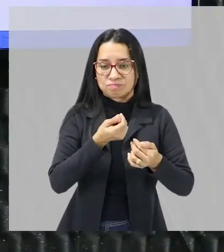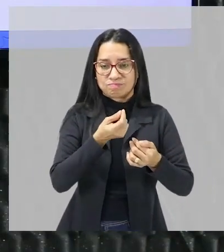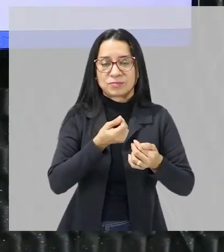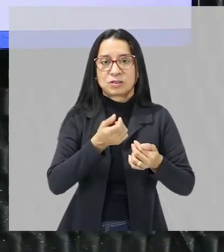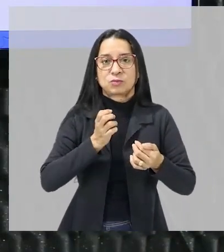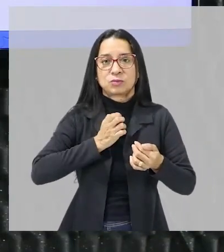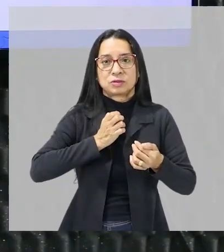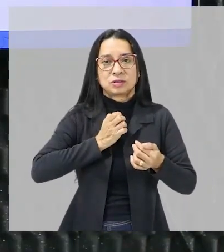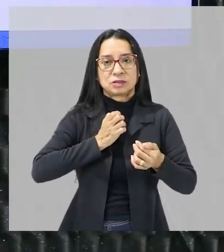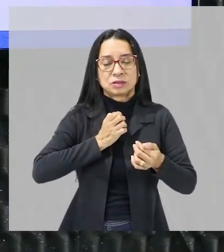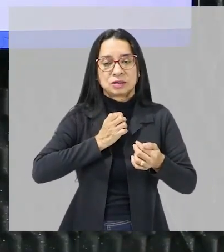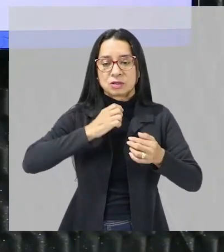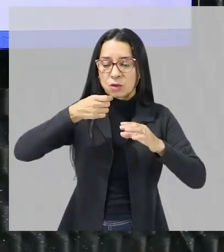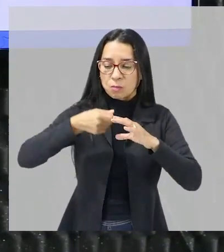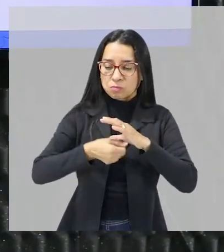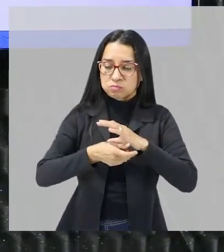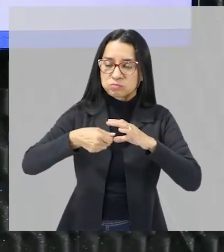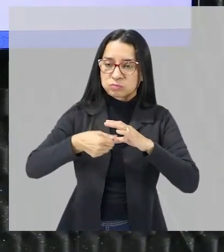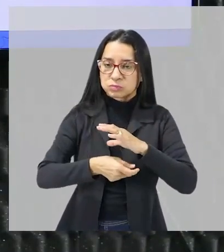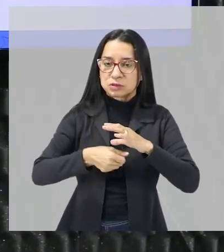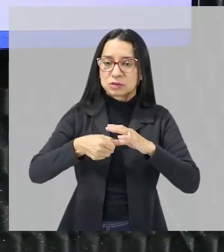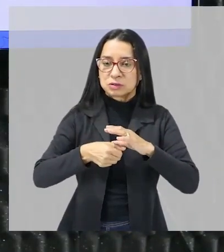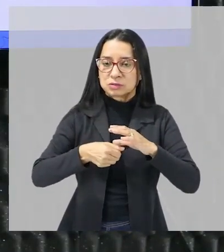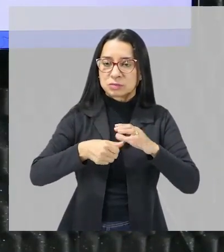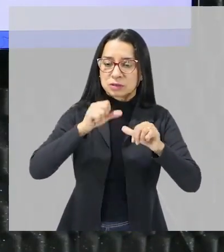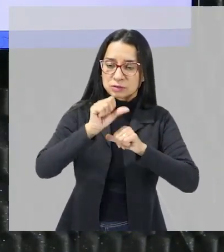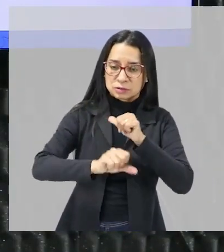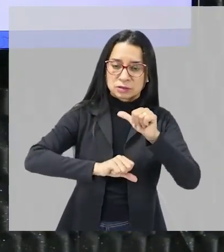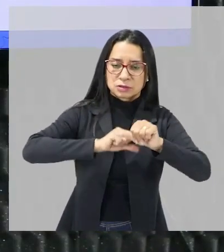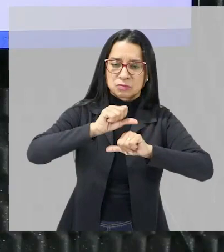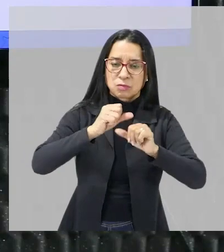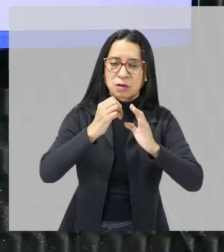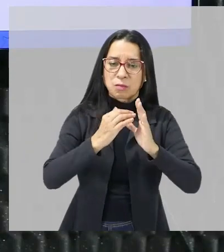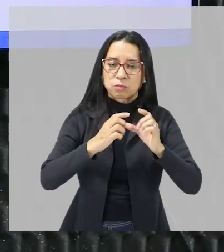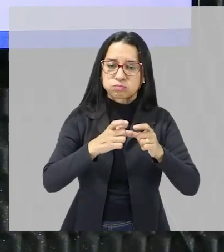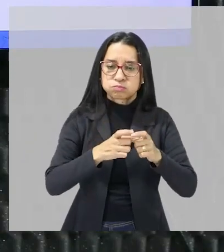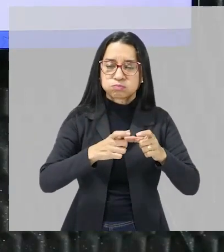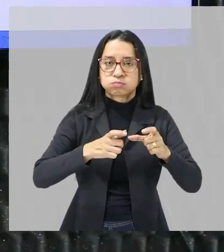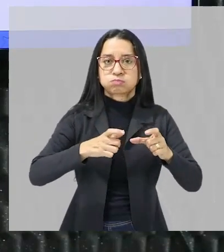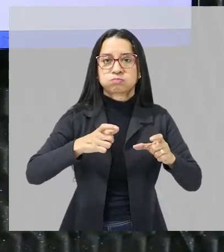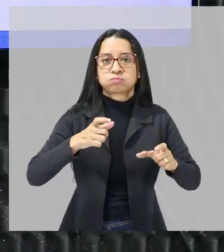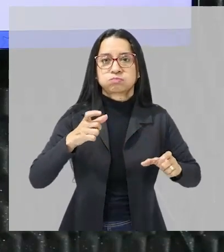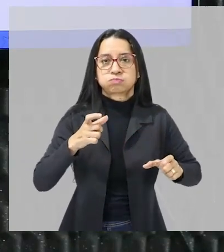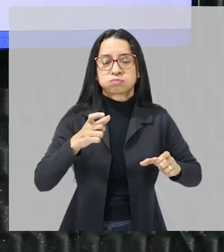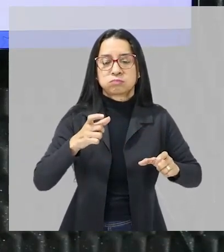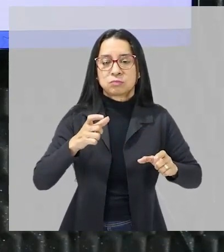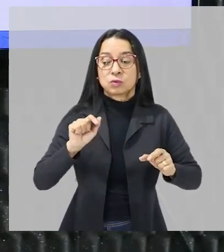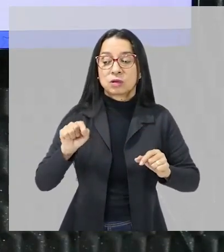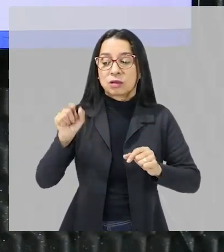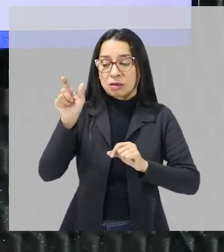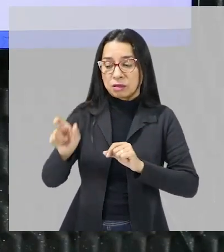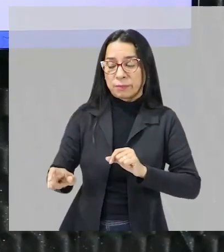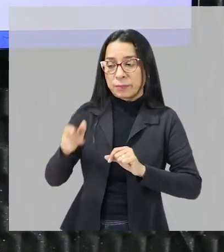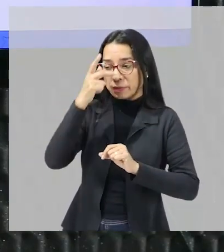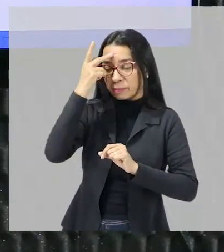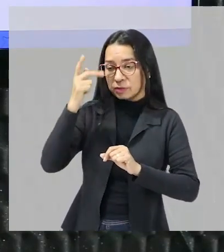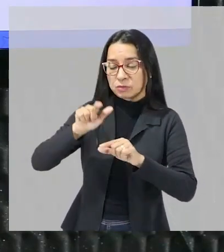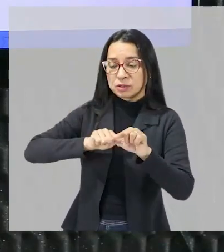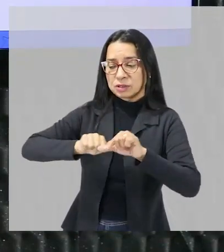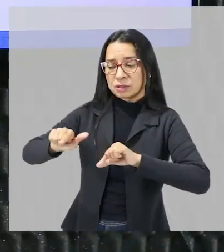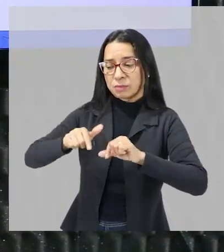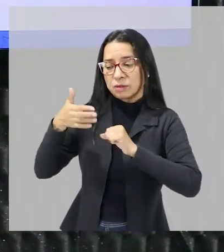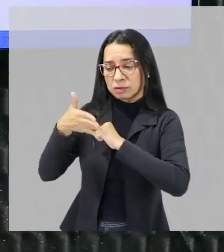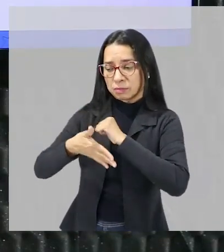dinheiro para gerar dividendos, esse dinheiro vai aumentar, do que a pessoa que trabalha lá na base